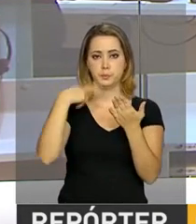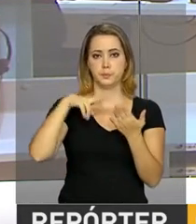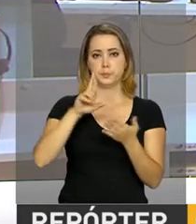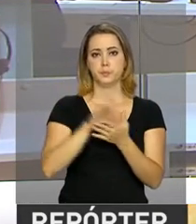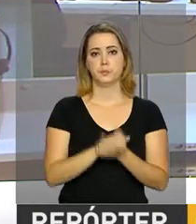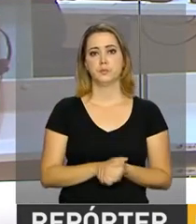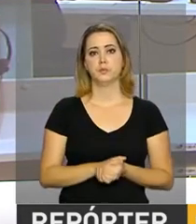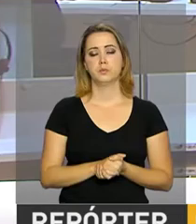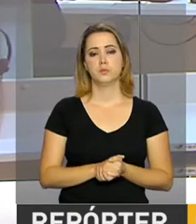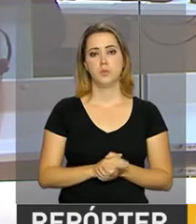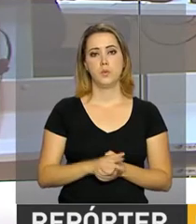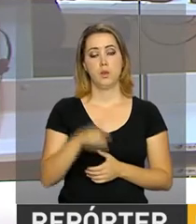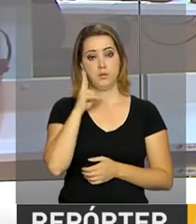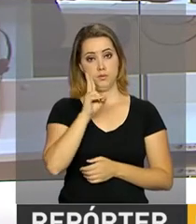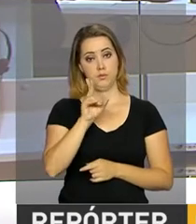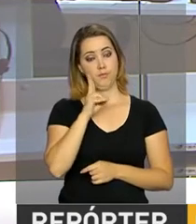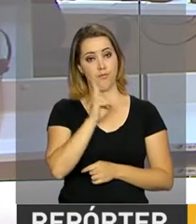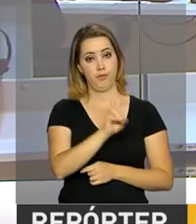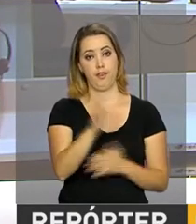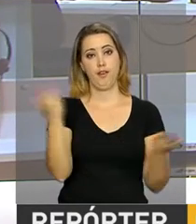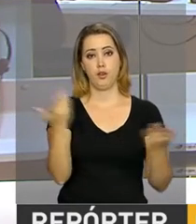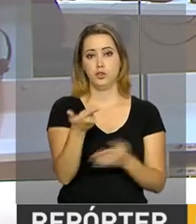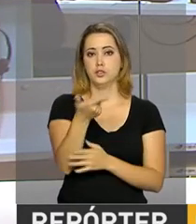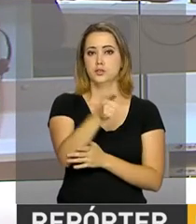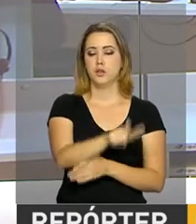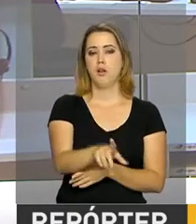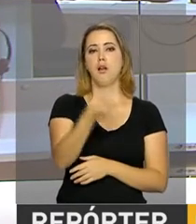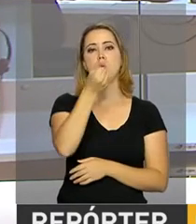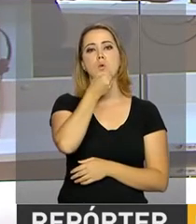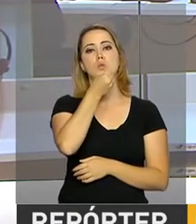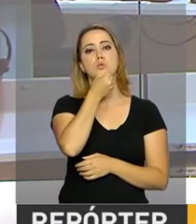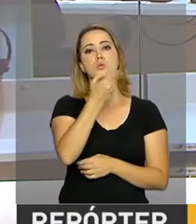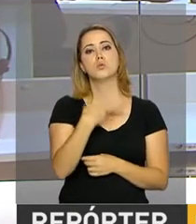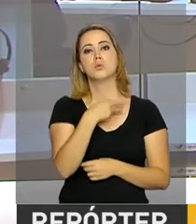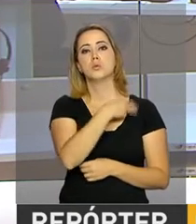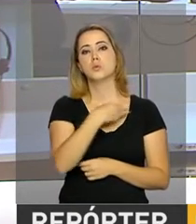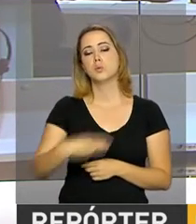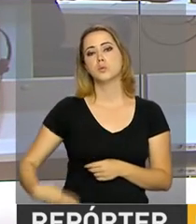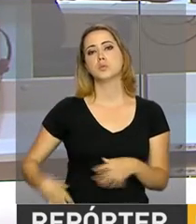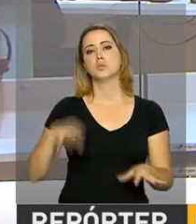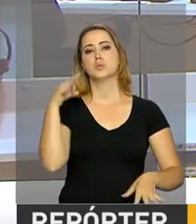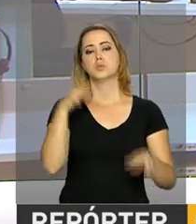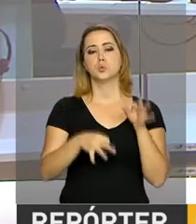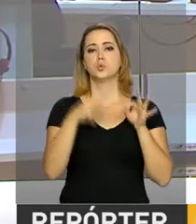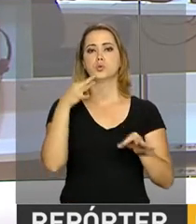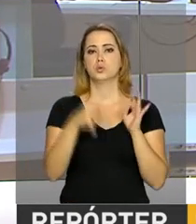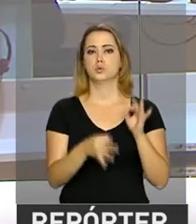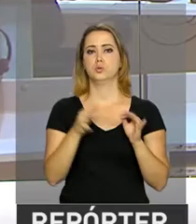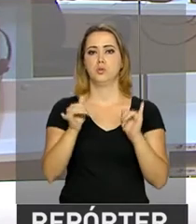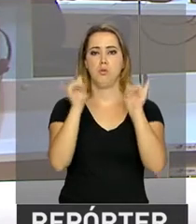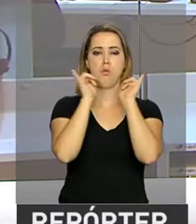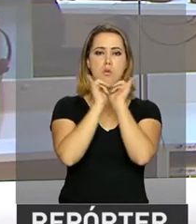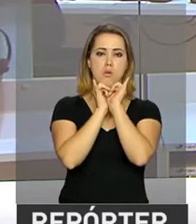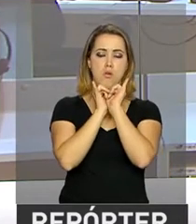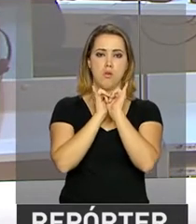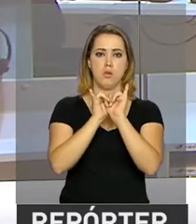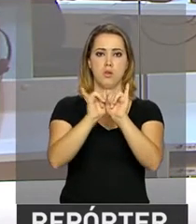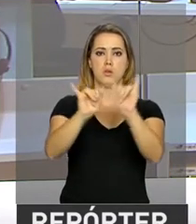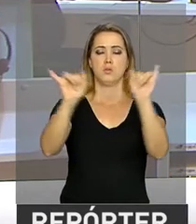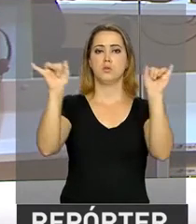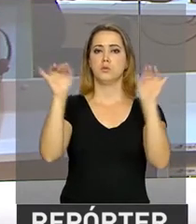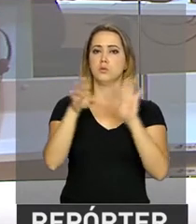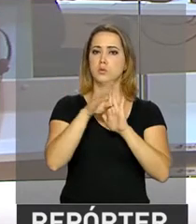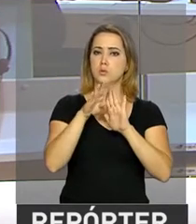nbr na sequência você acompanha a representação da coletiva concedida pelo ministro da justiça alexandre de moraes